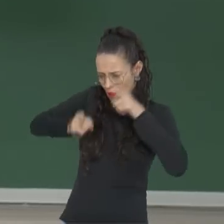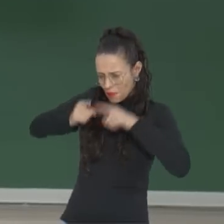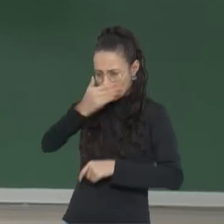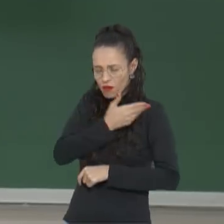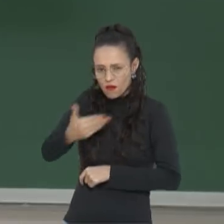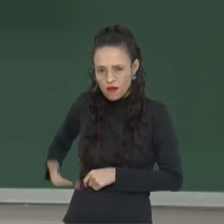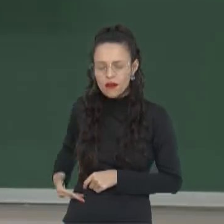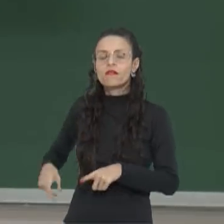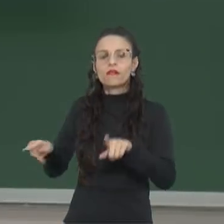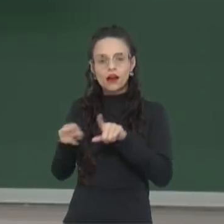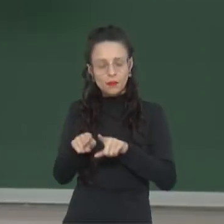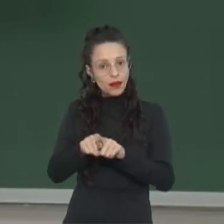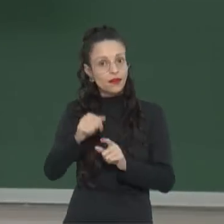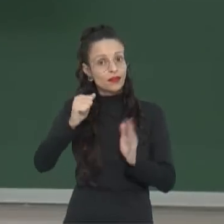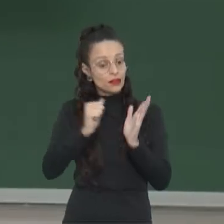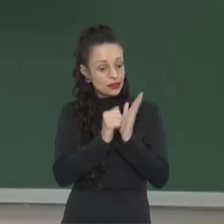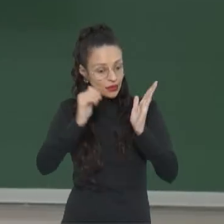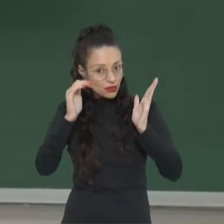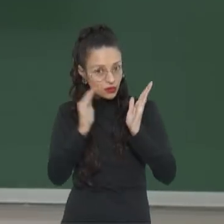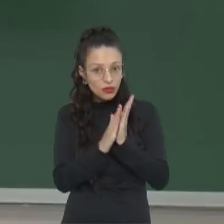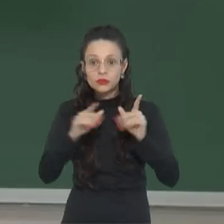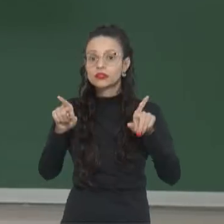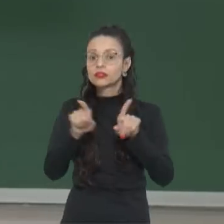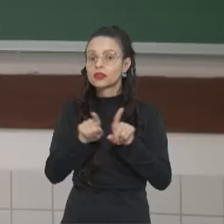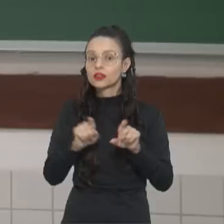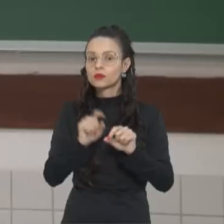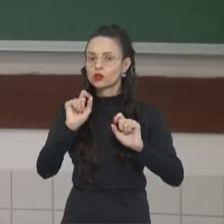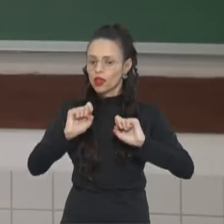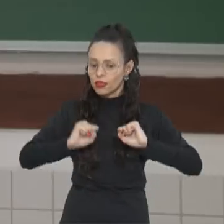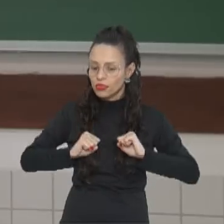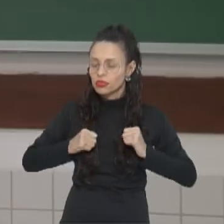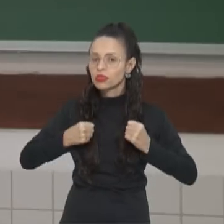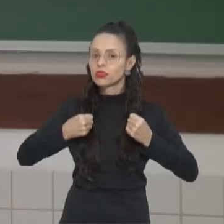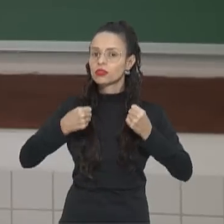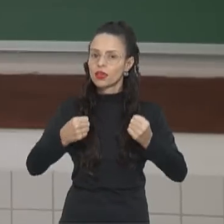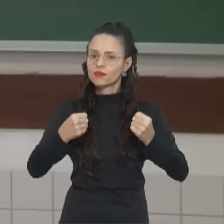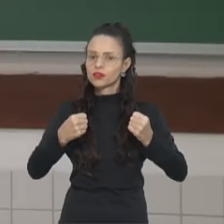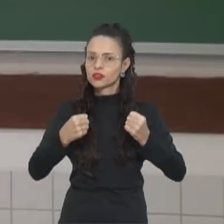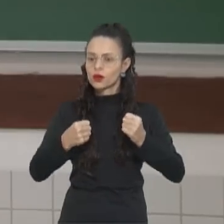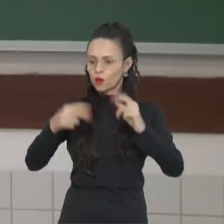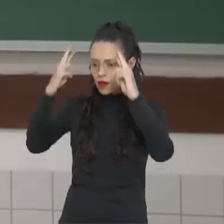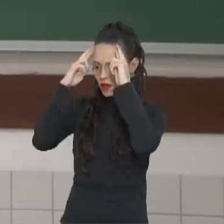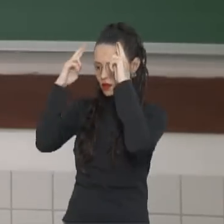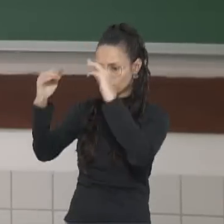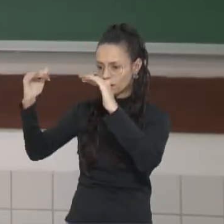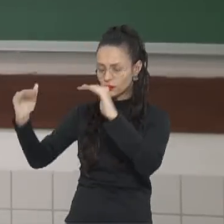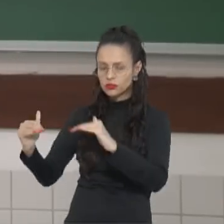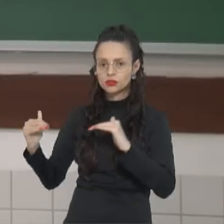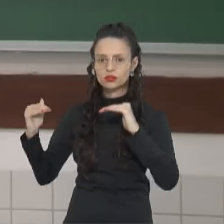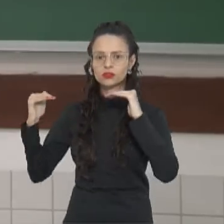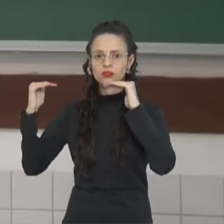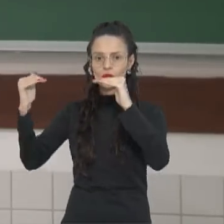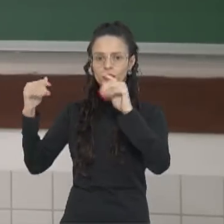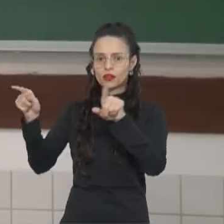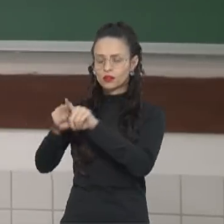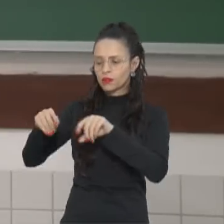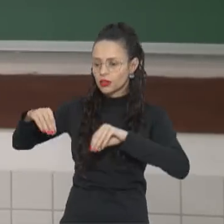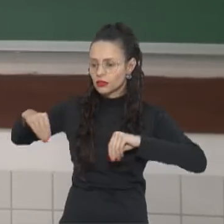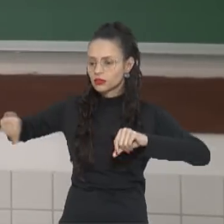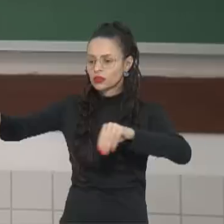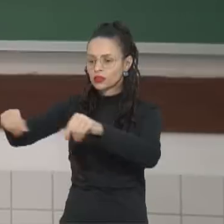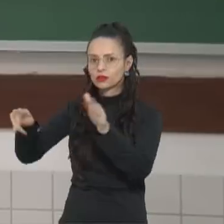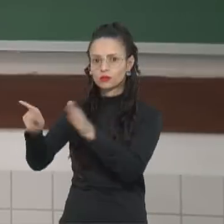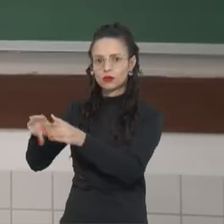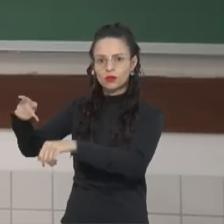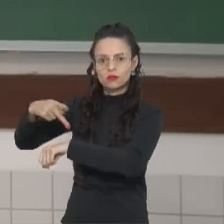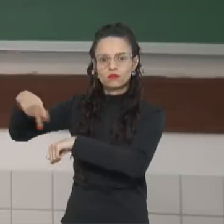era crime. Ainda defendeu o respeito à soberania e à integridade do território das